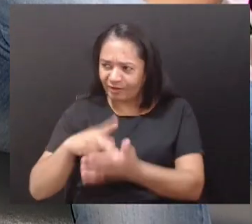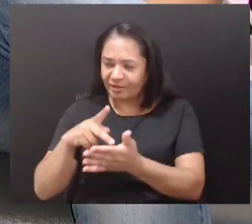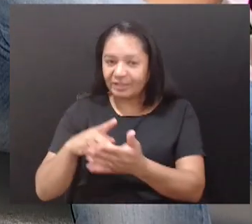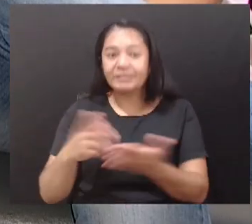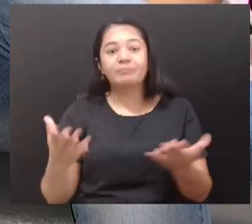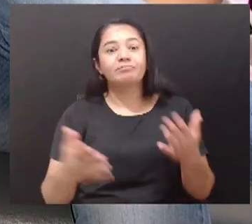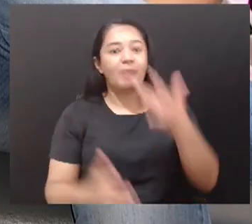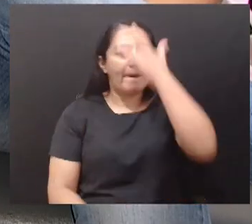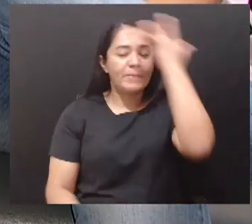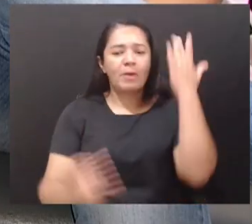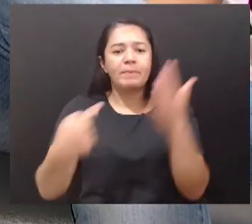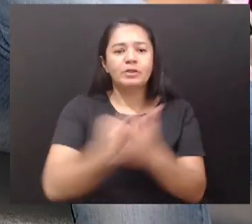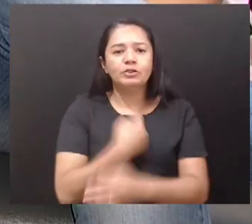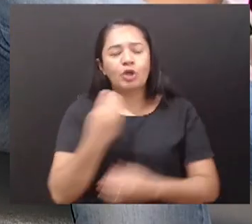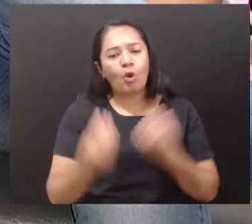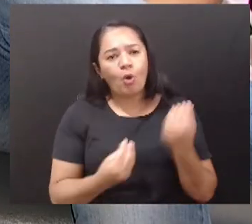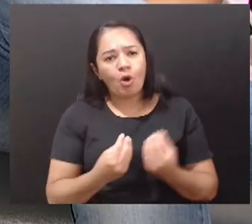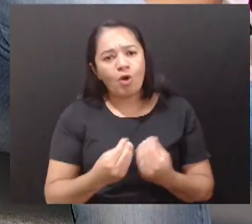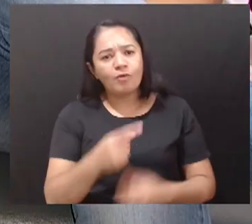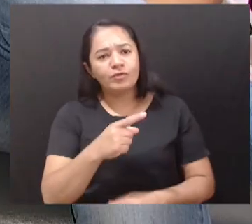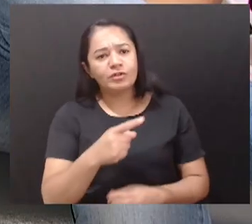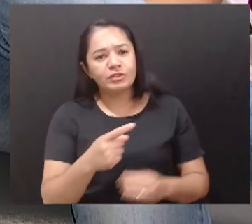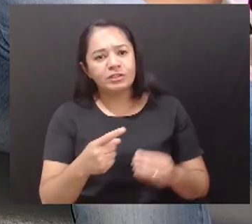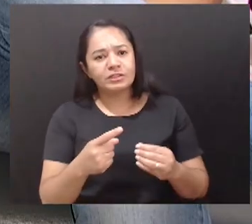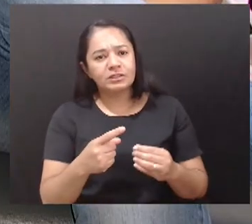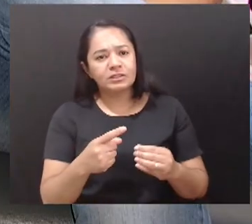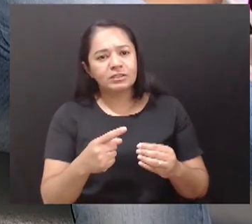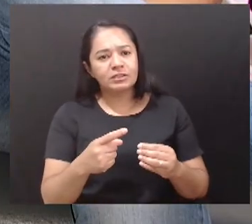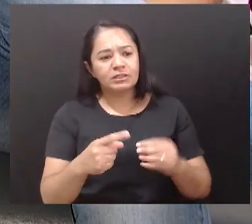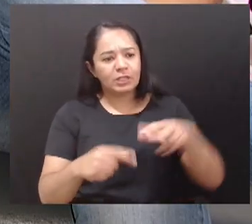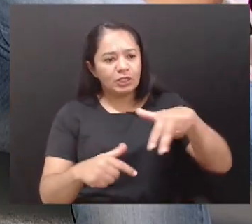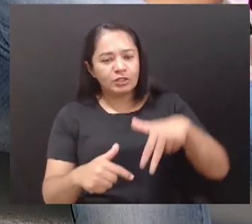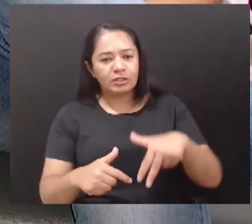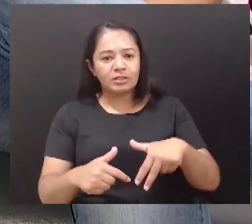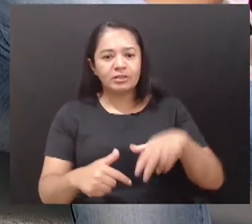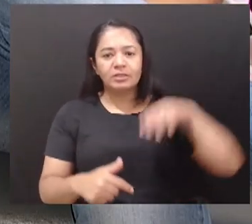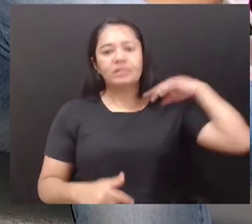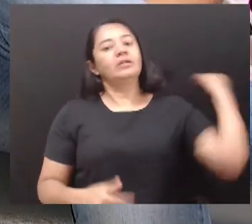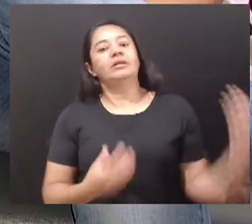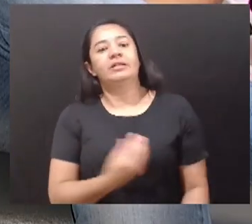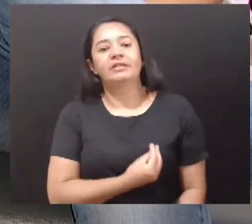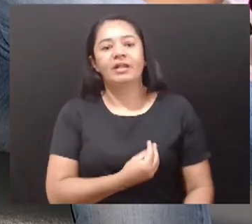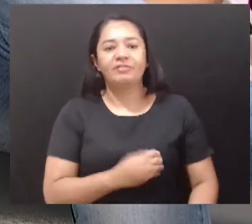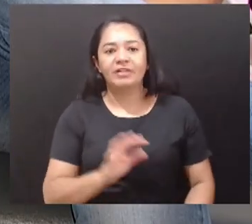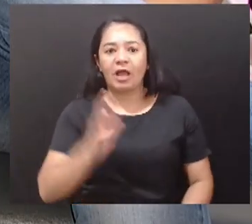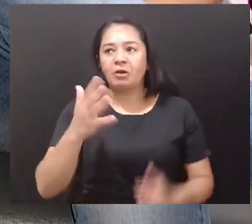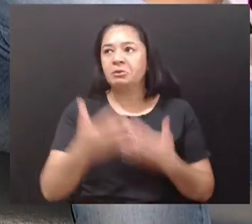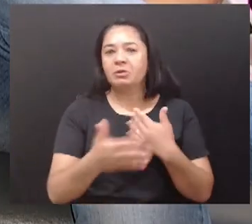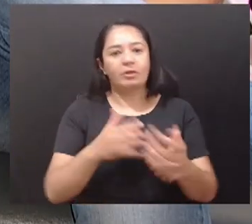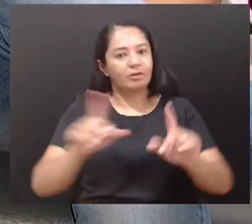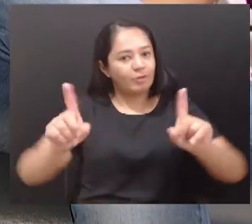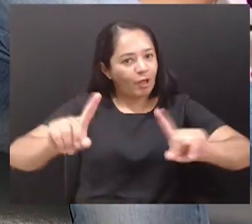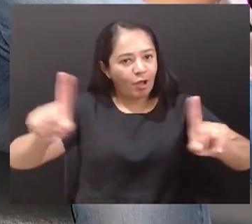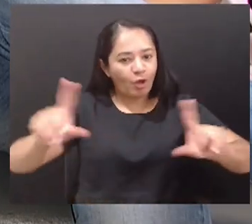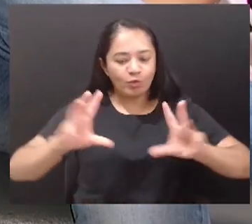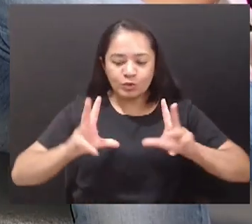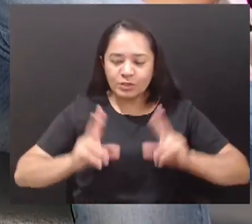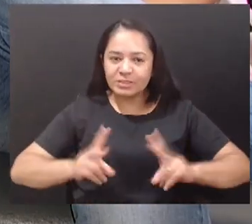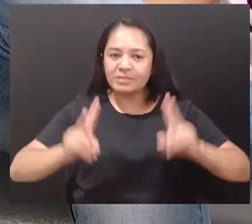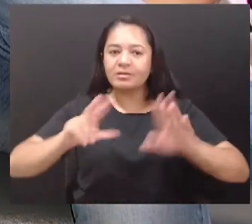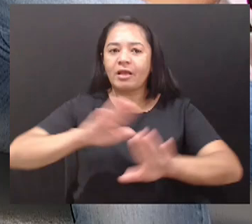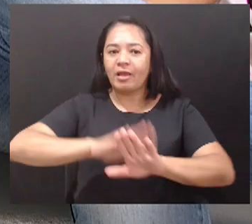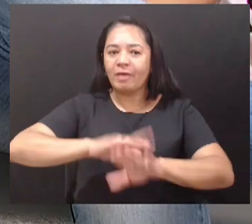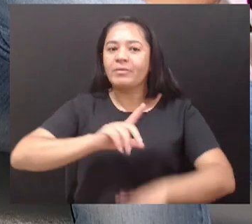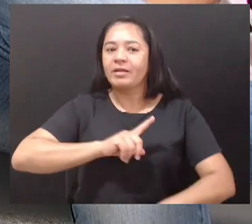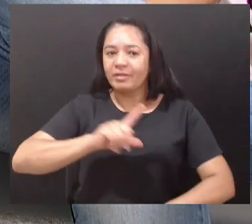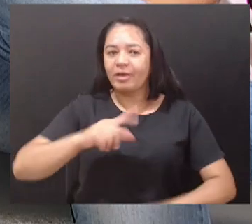assim, mas como assim, cara, você cortou o cabelo do Cristiano Ronaldo? Mas eu falei assim, na vida nada acontece por acaso, sempre tem um porquê. Como foi essa história,